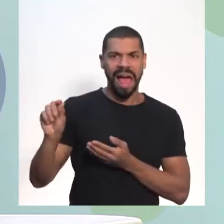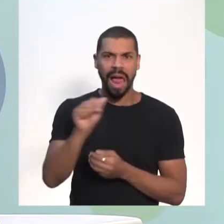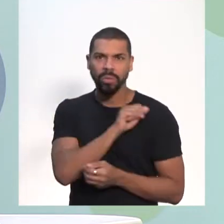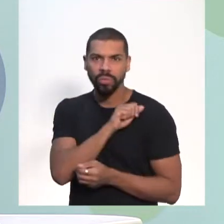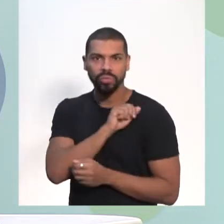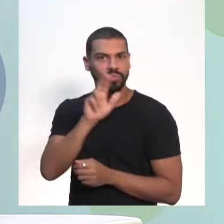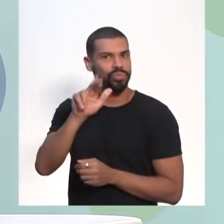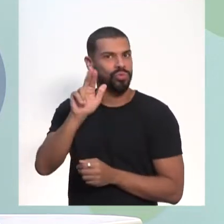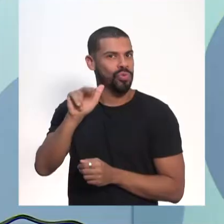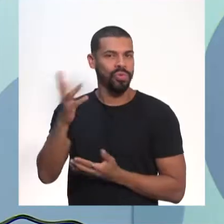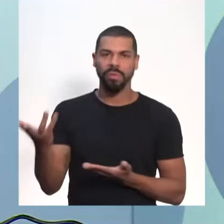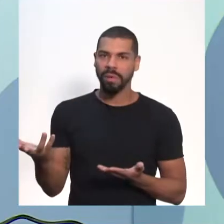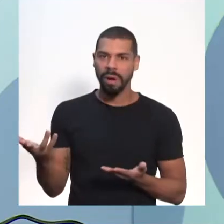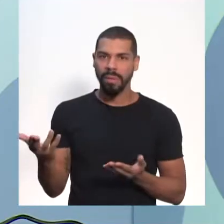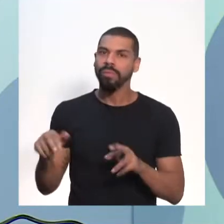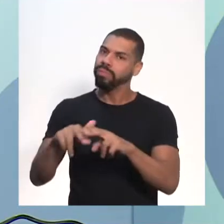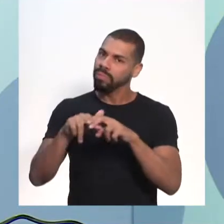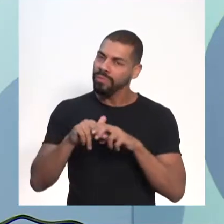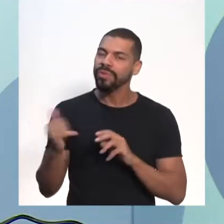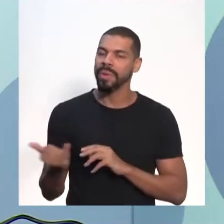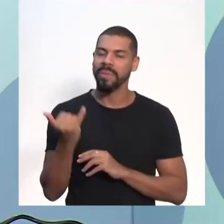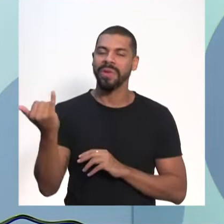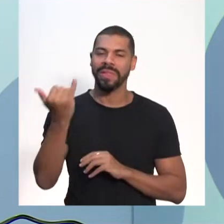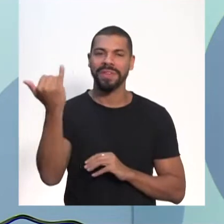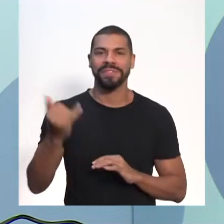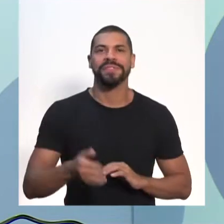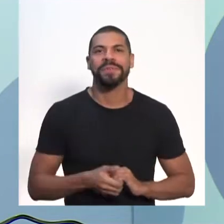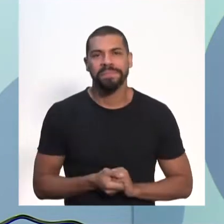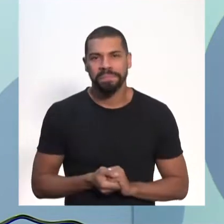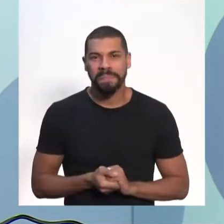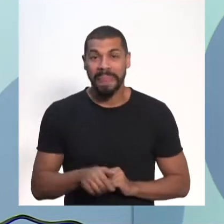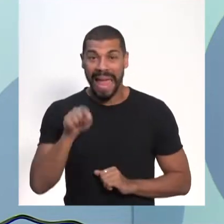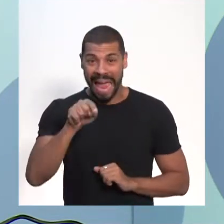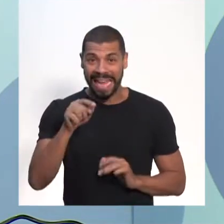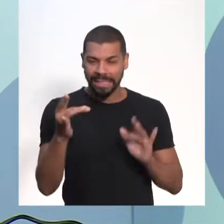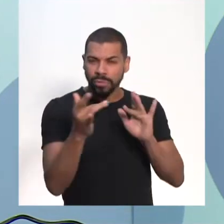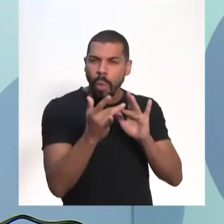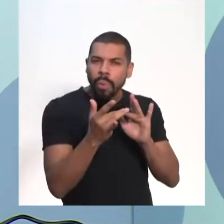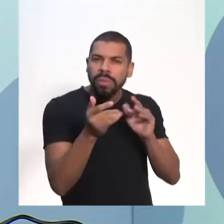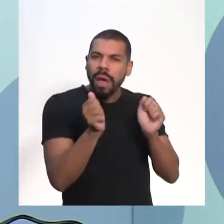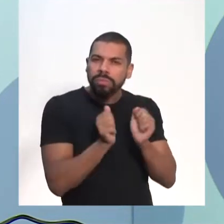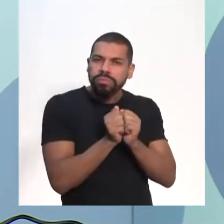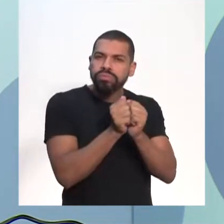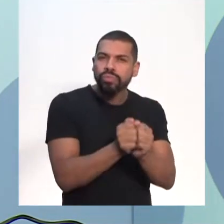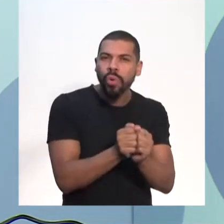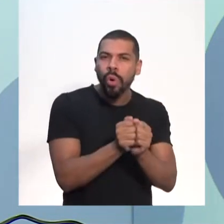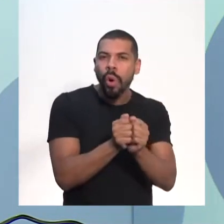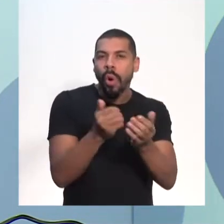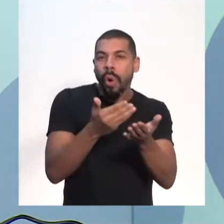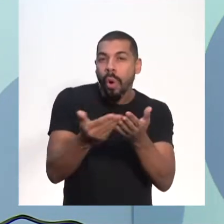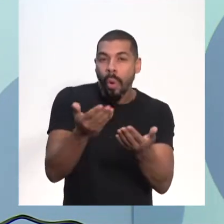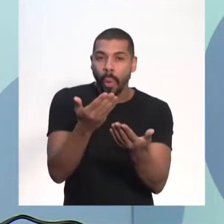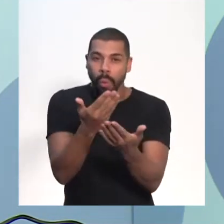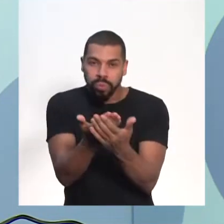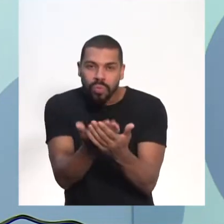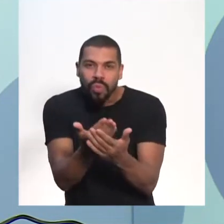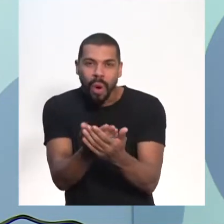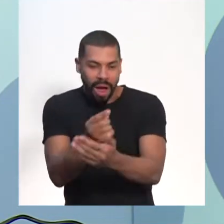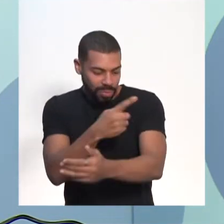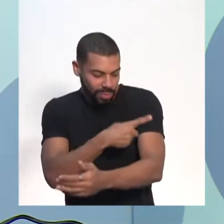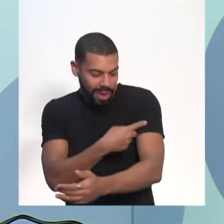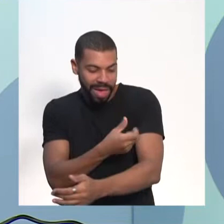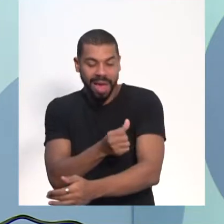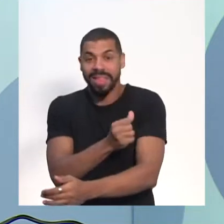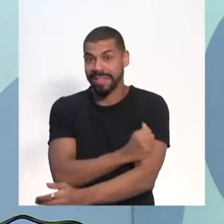seja perdido. E o vínculo, ele é primordial nos anos iniciais. Quando falamos dos anos